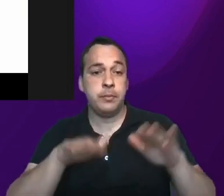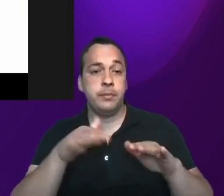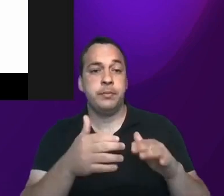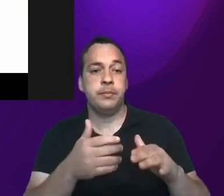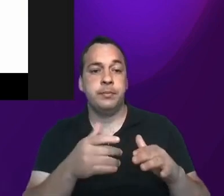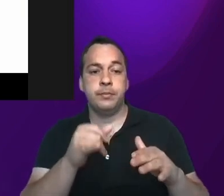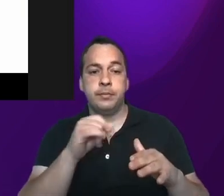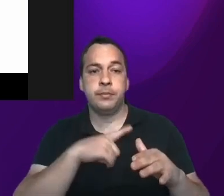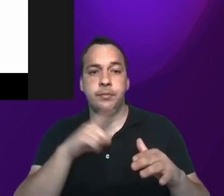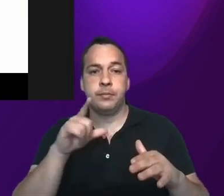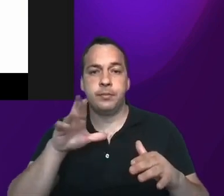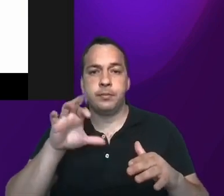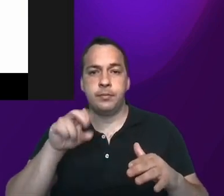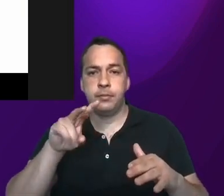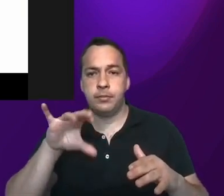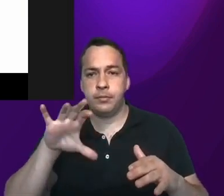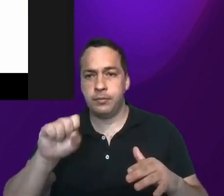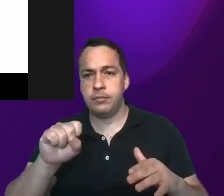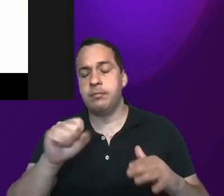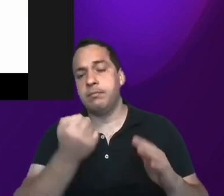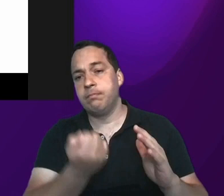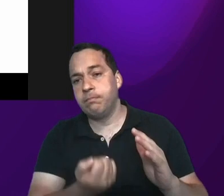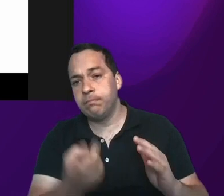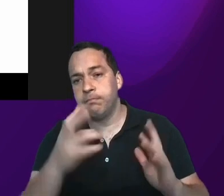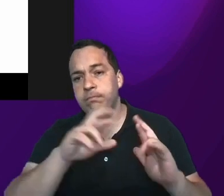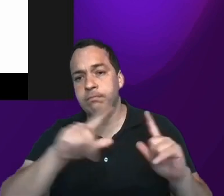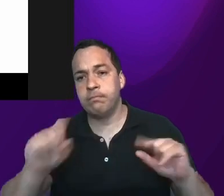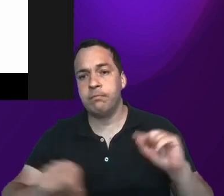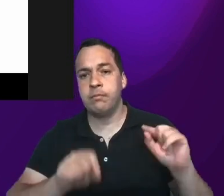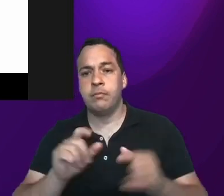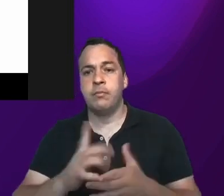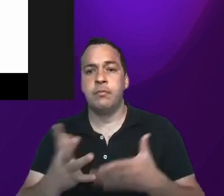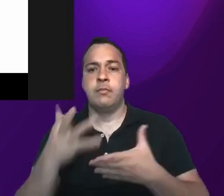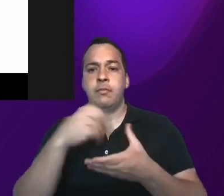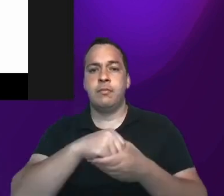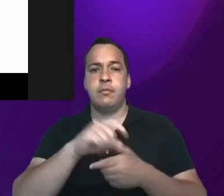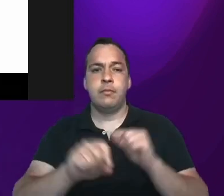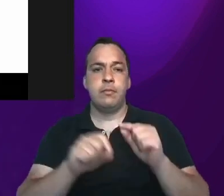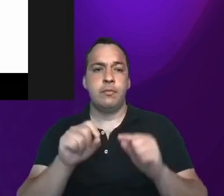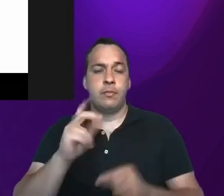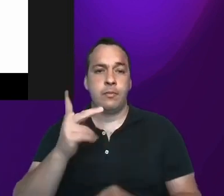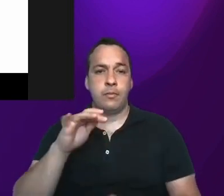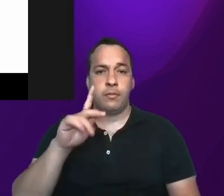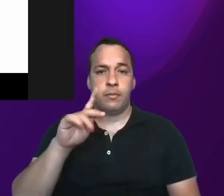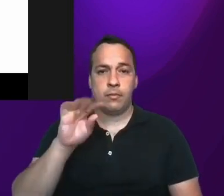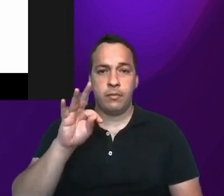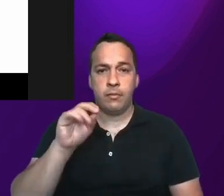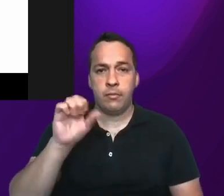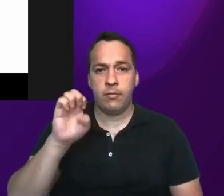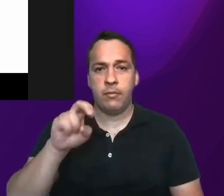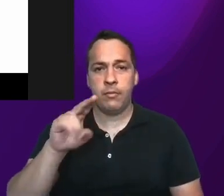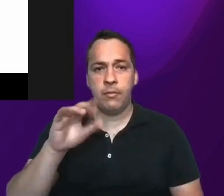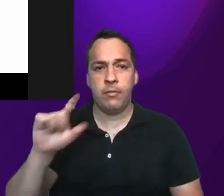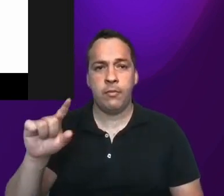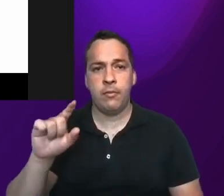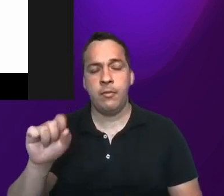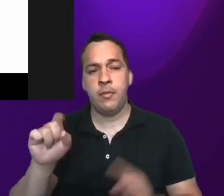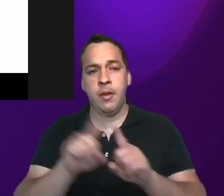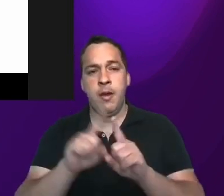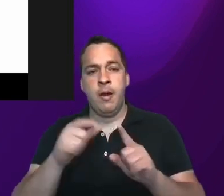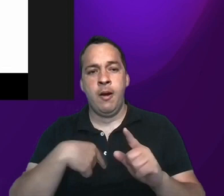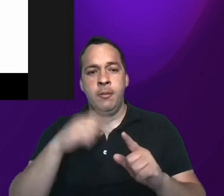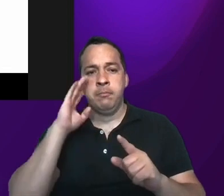que vários são os mecanismos que estão envolvidos na hipotensão, e todos esses mecanismos estão mais presentes nos pacientes